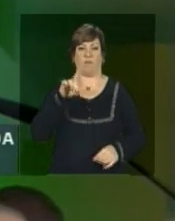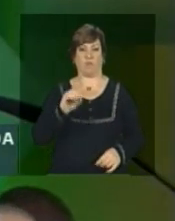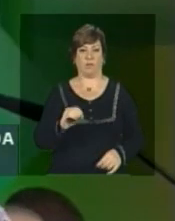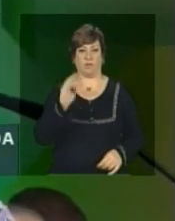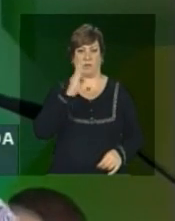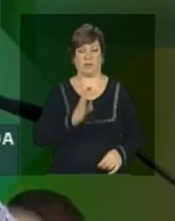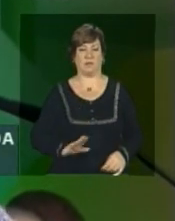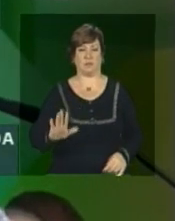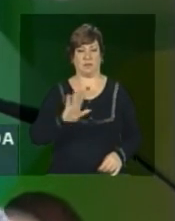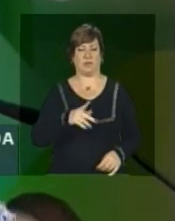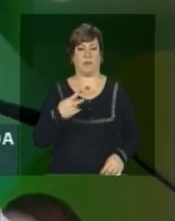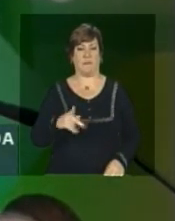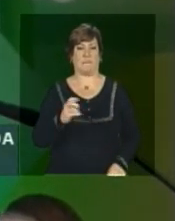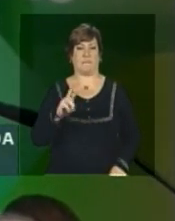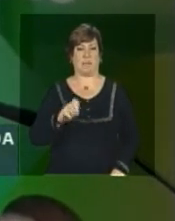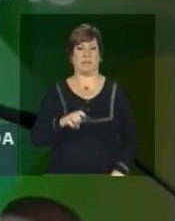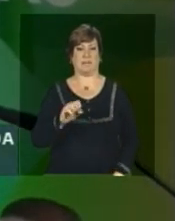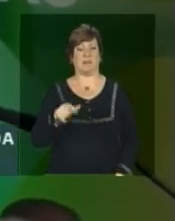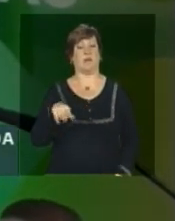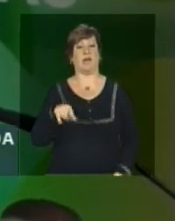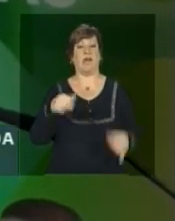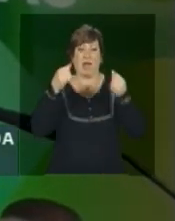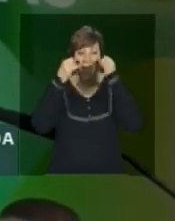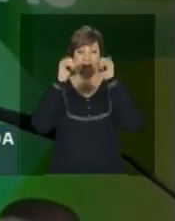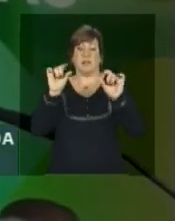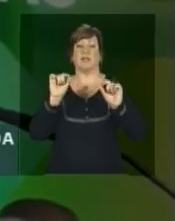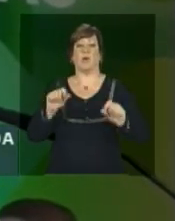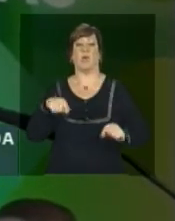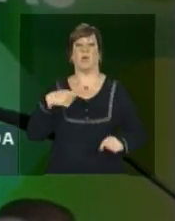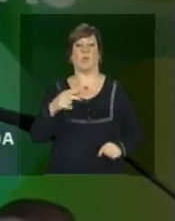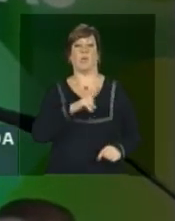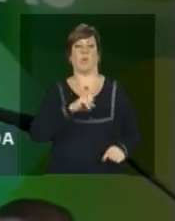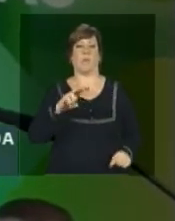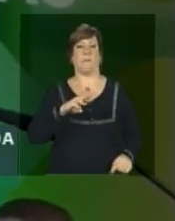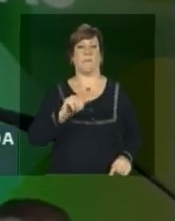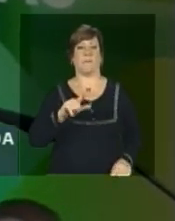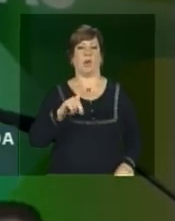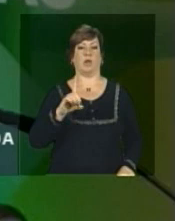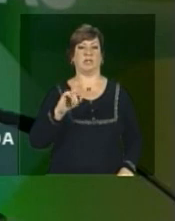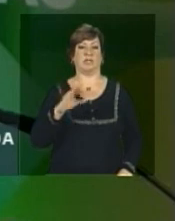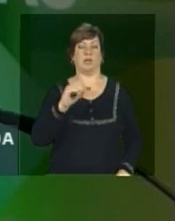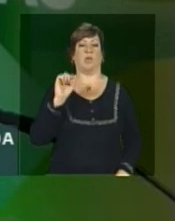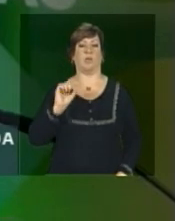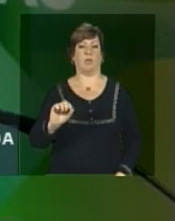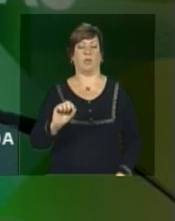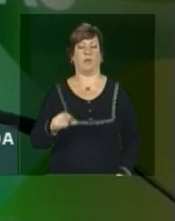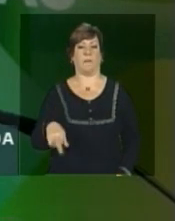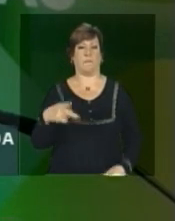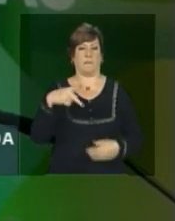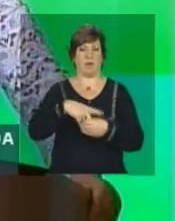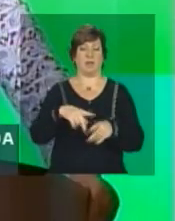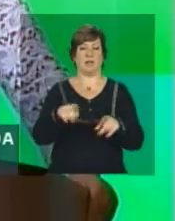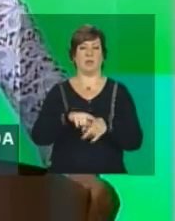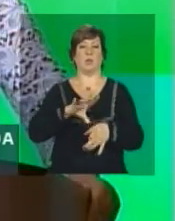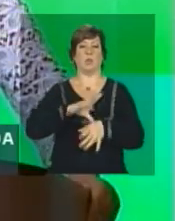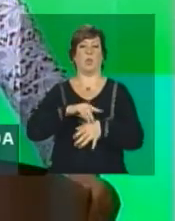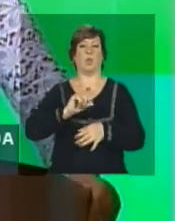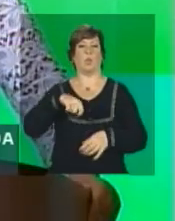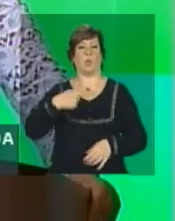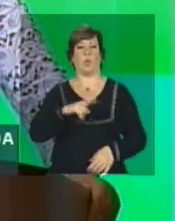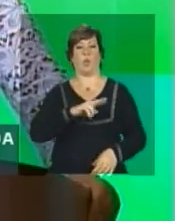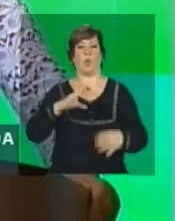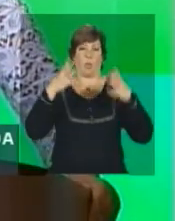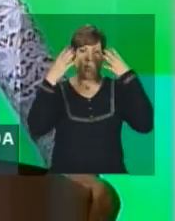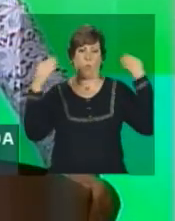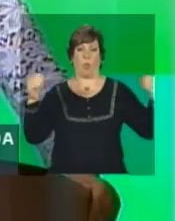do Pré-Sal evitam as chamadas maldição do petróleo e a doença holandesa. A Petrobras